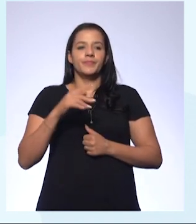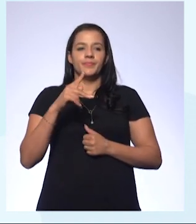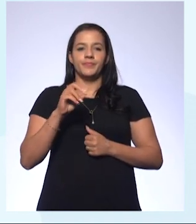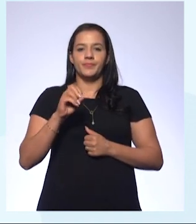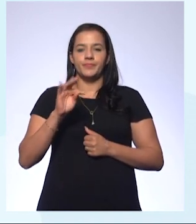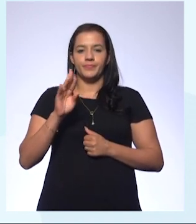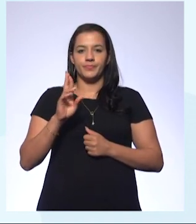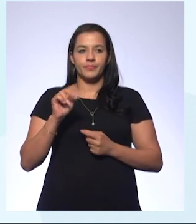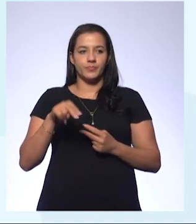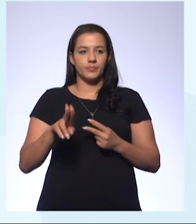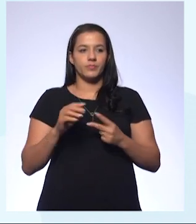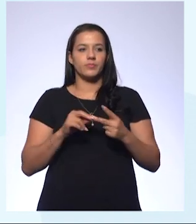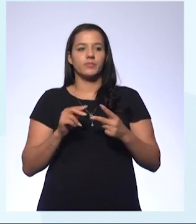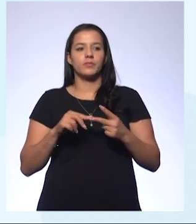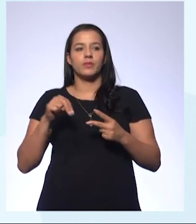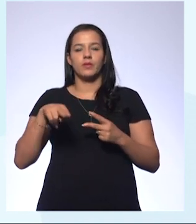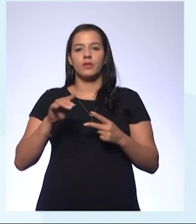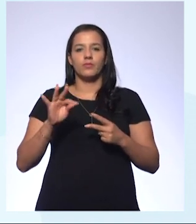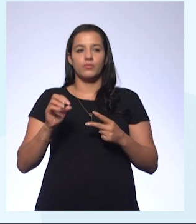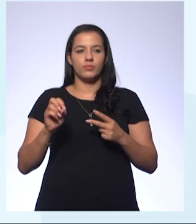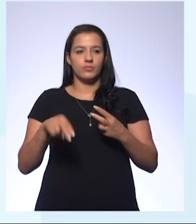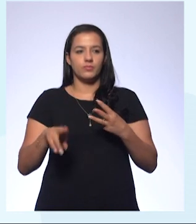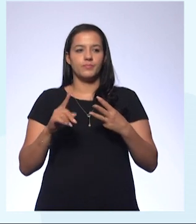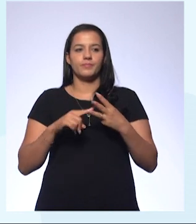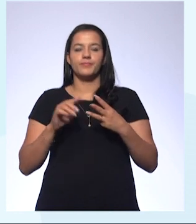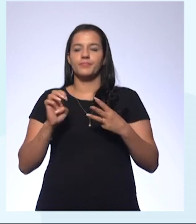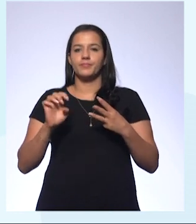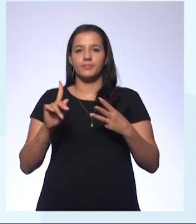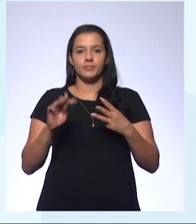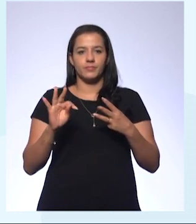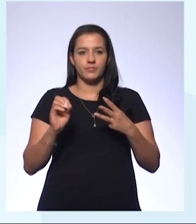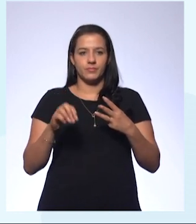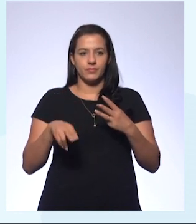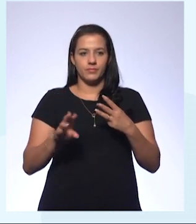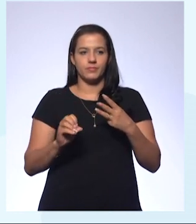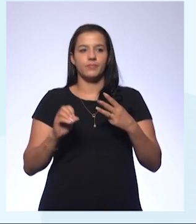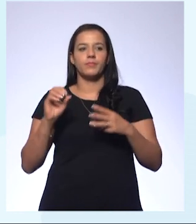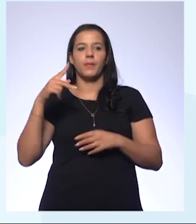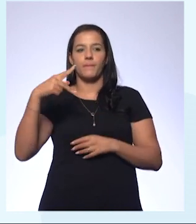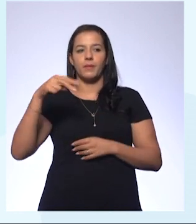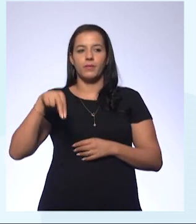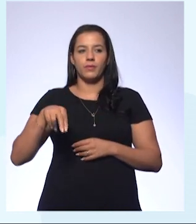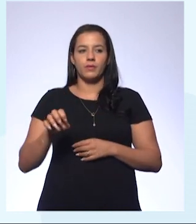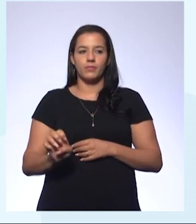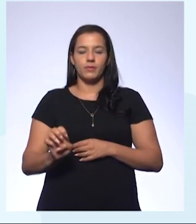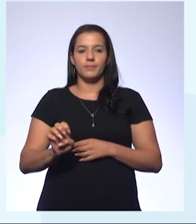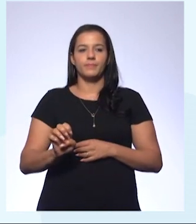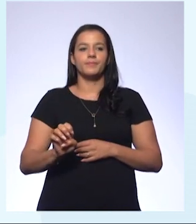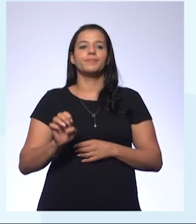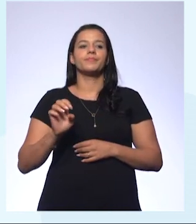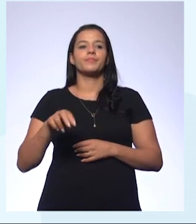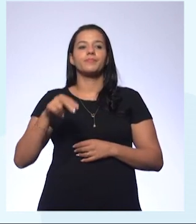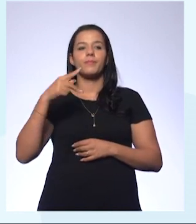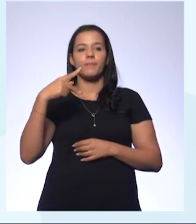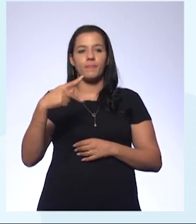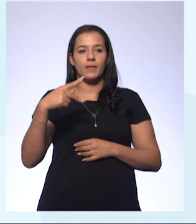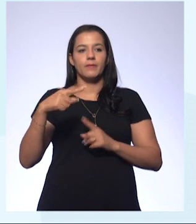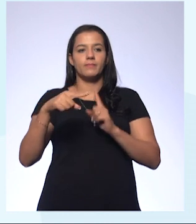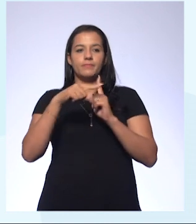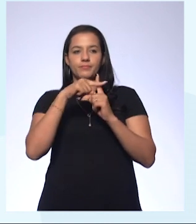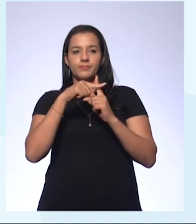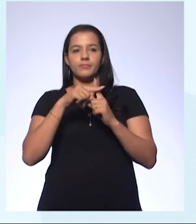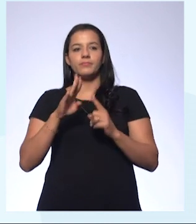subatômicas básicas, é bem lembrado que são as básicas, hoje nós temos outras partículas, não vem ao caso, mas podemos pensar que existem outras